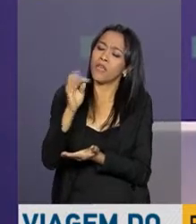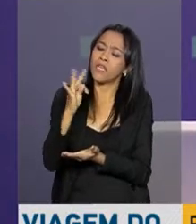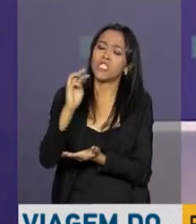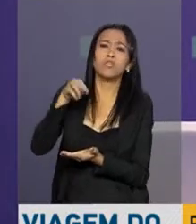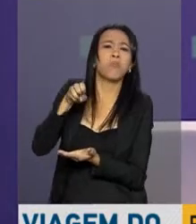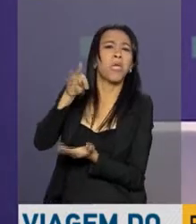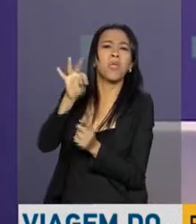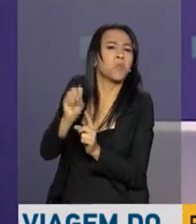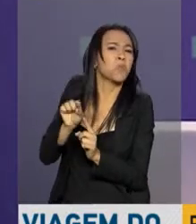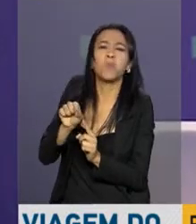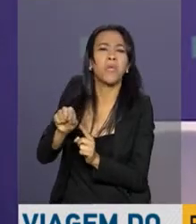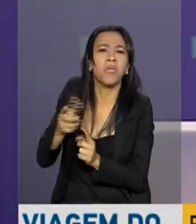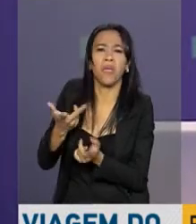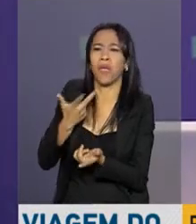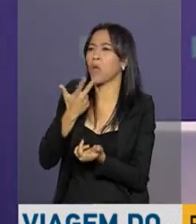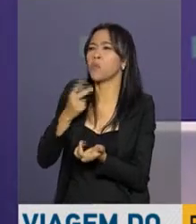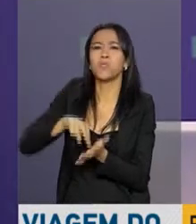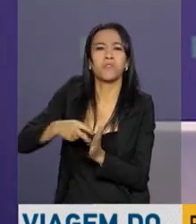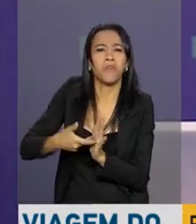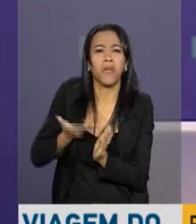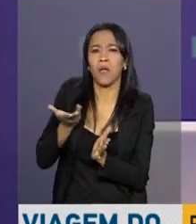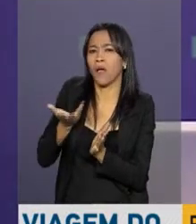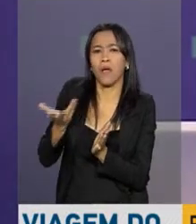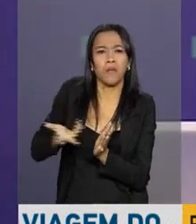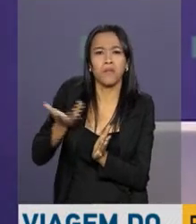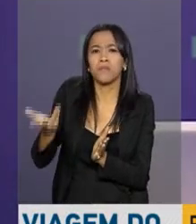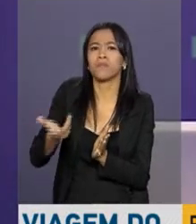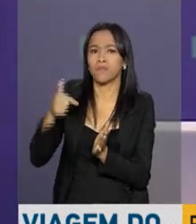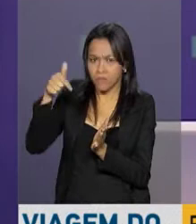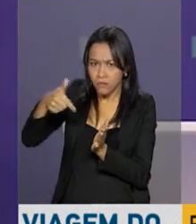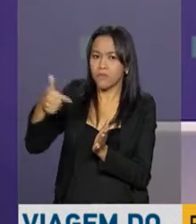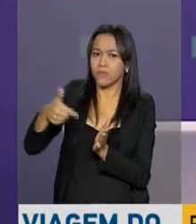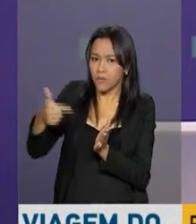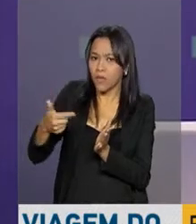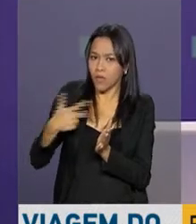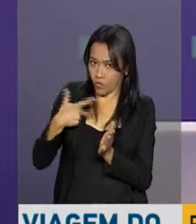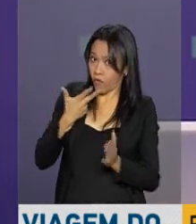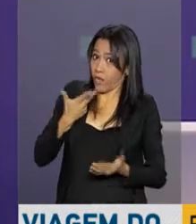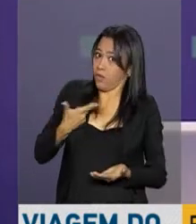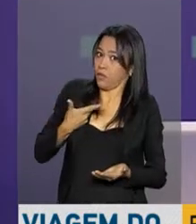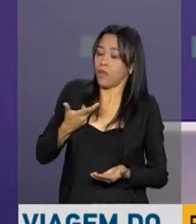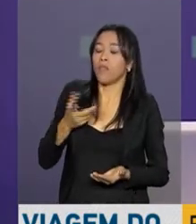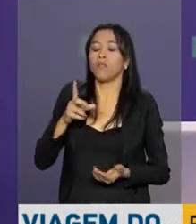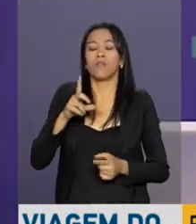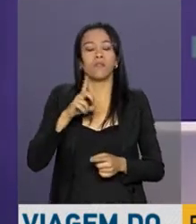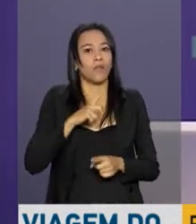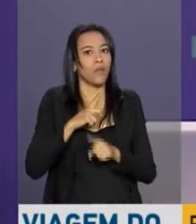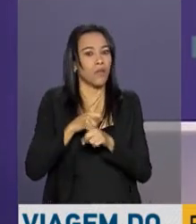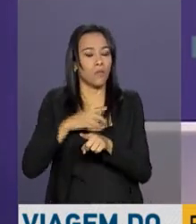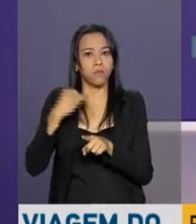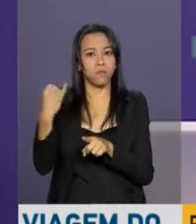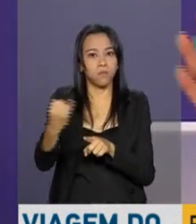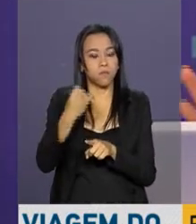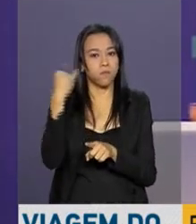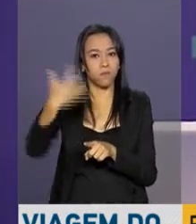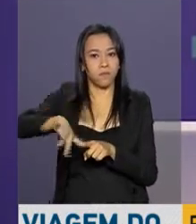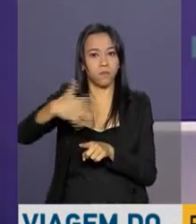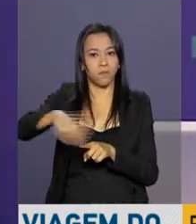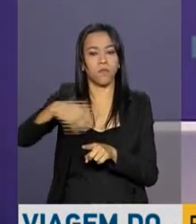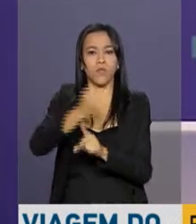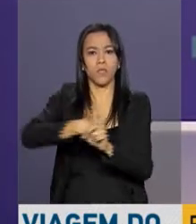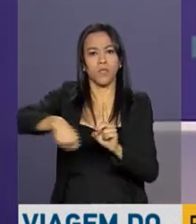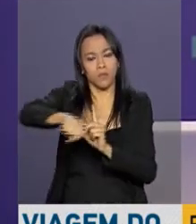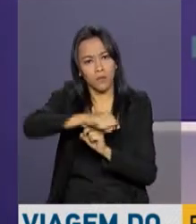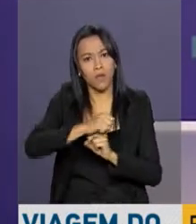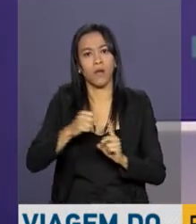investir, qual é o resultado, qual é o significado do investimento, digo eu, ele tem uma função social,